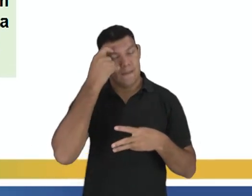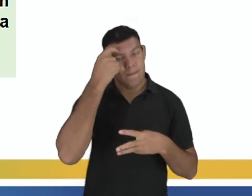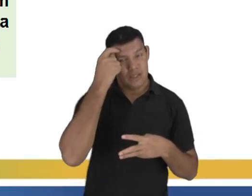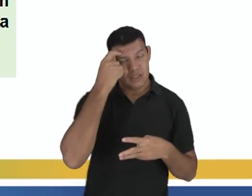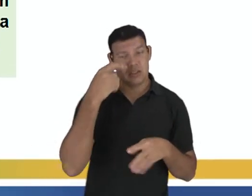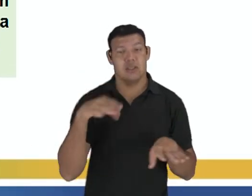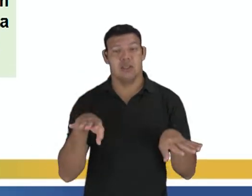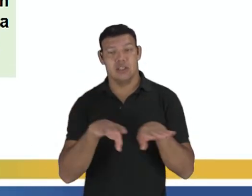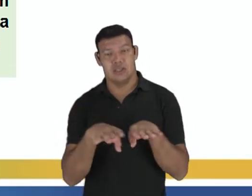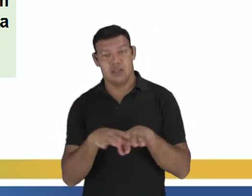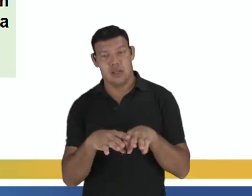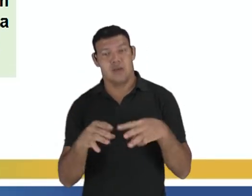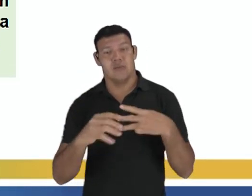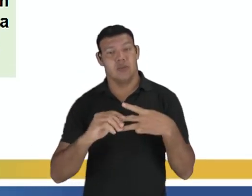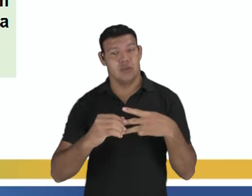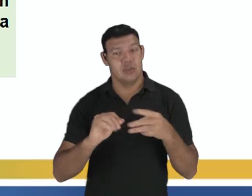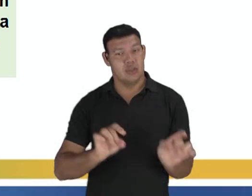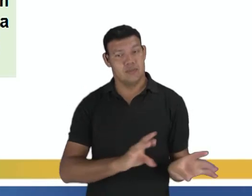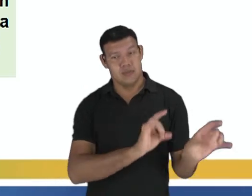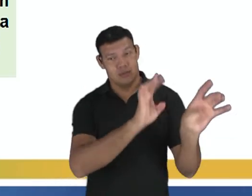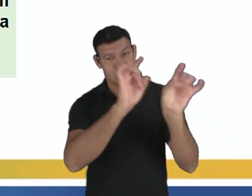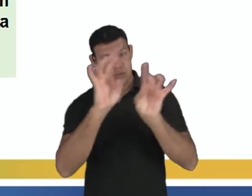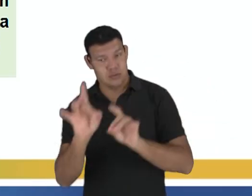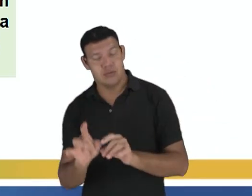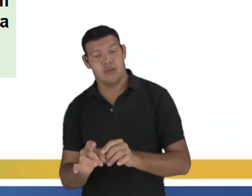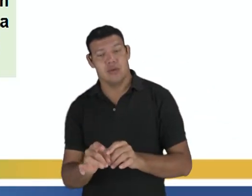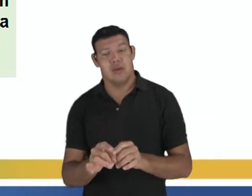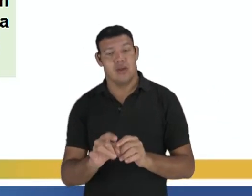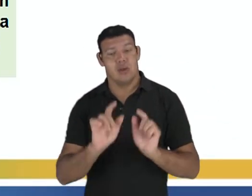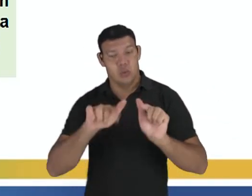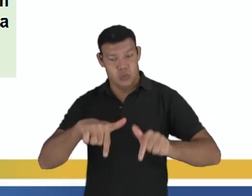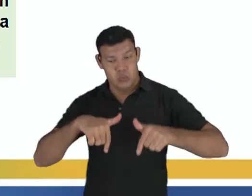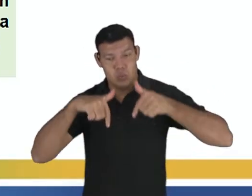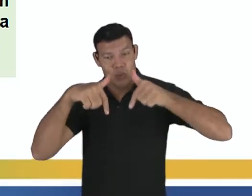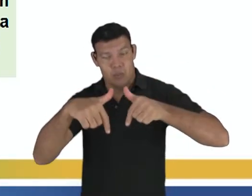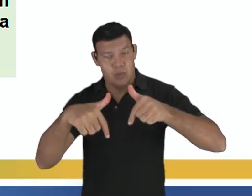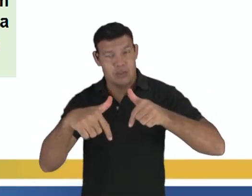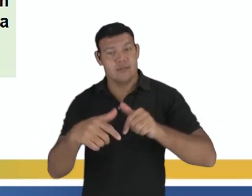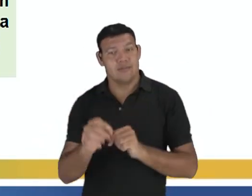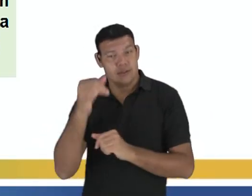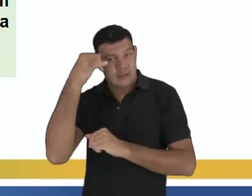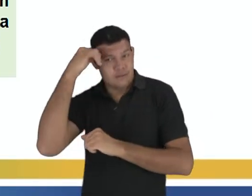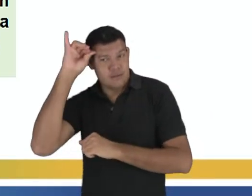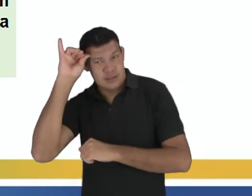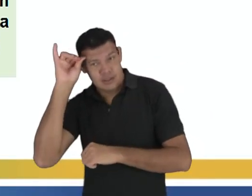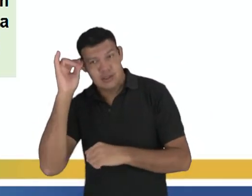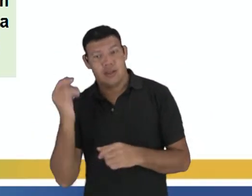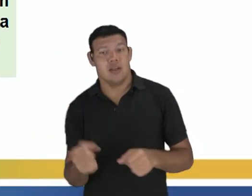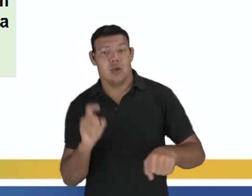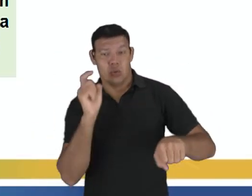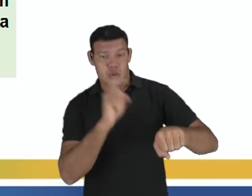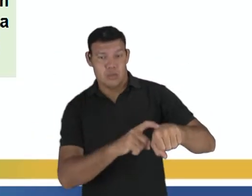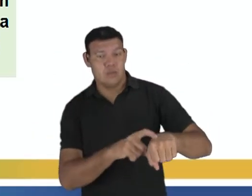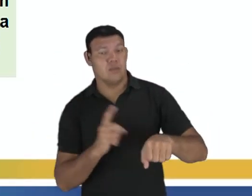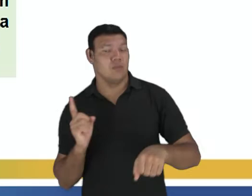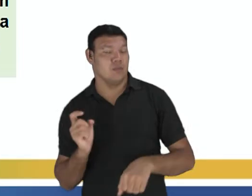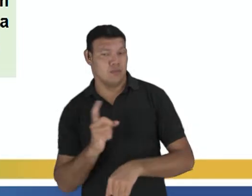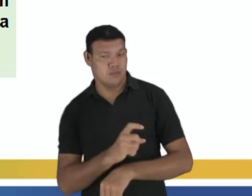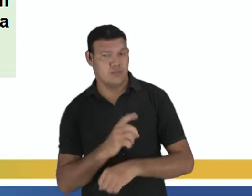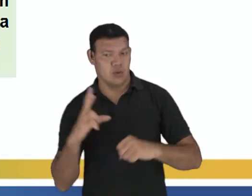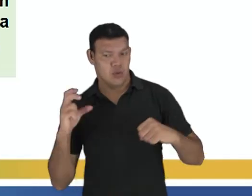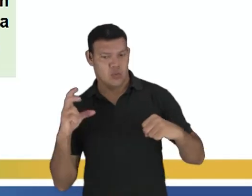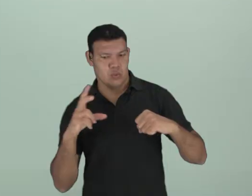anticorpos específicos para o agente invasor. Então, digamos que você entra em contato com um vírus, tá bom? Esse vírus,